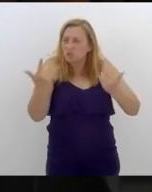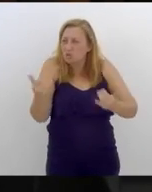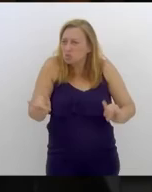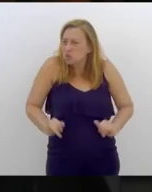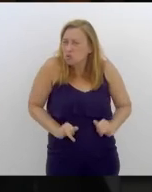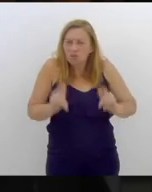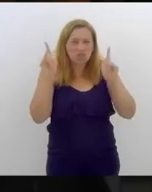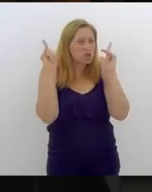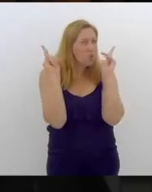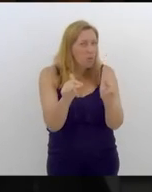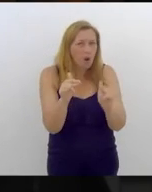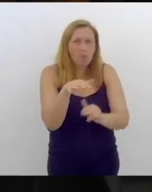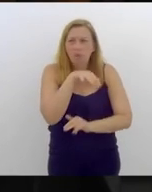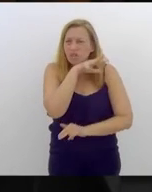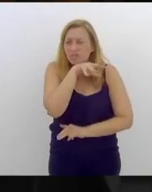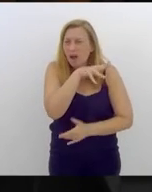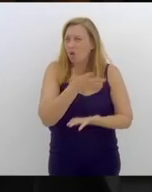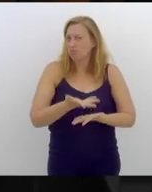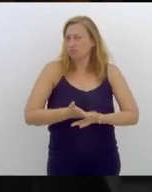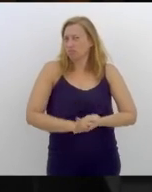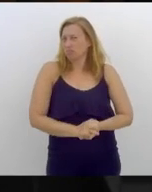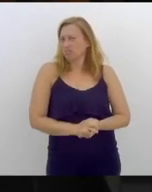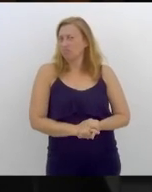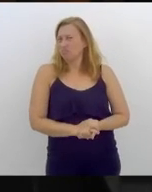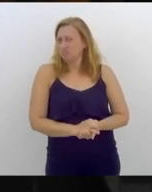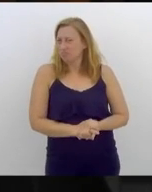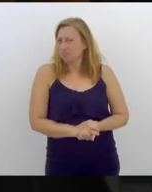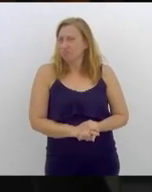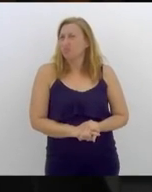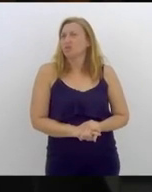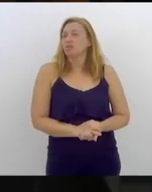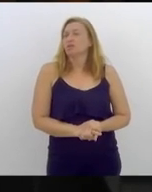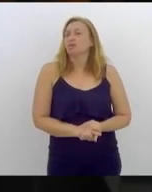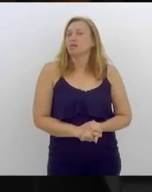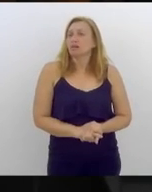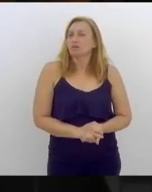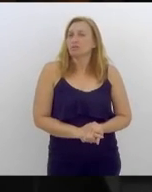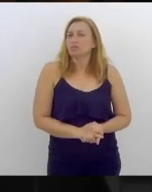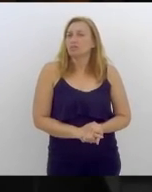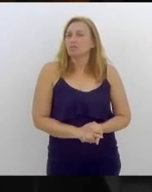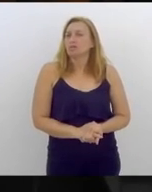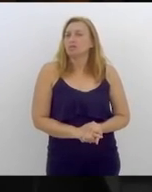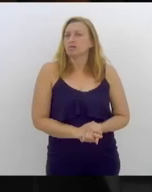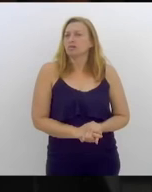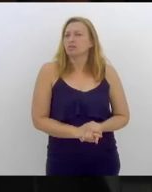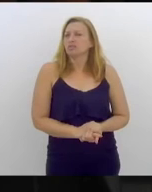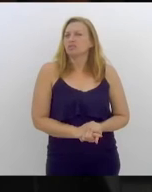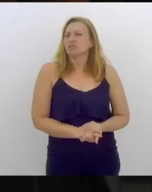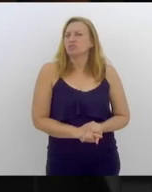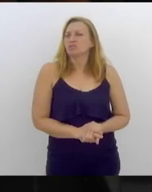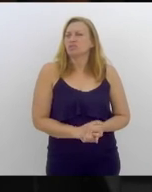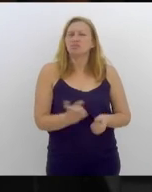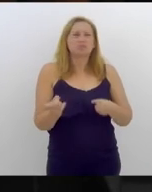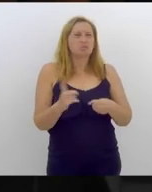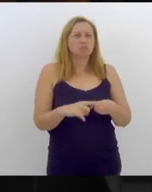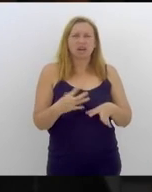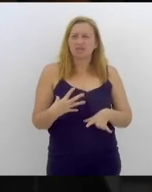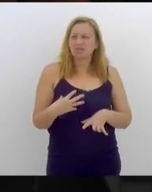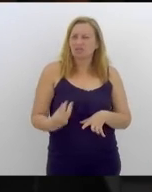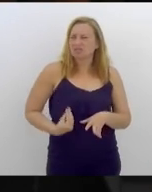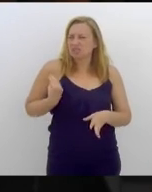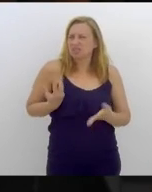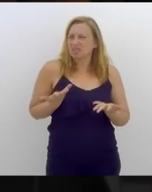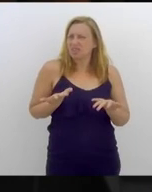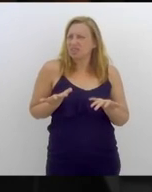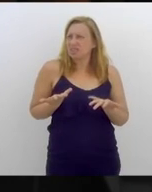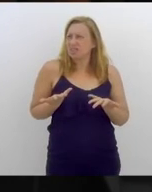enrijecido até esse animal voltar a miar é uma é uma cena de uma violência